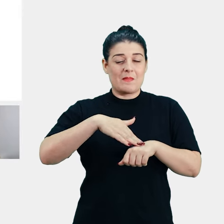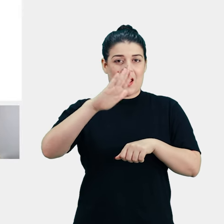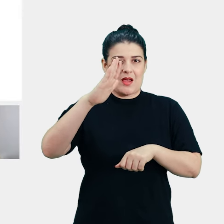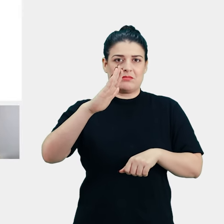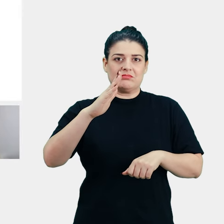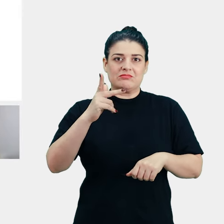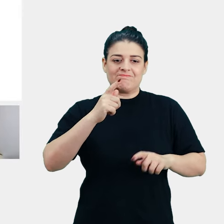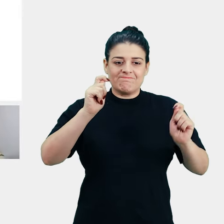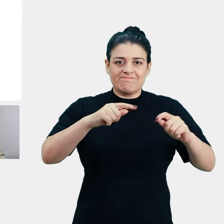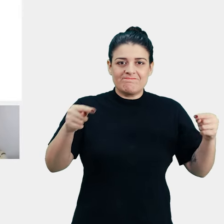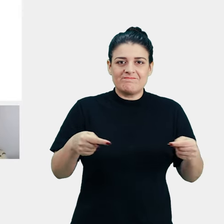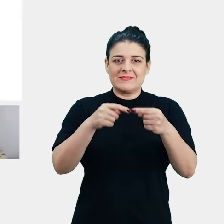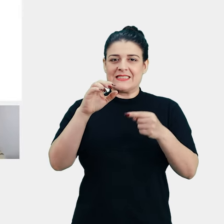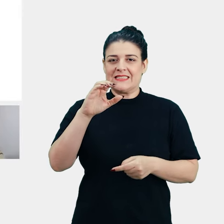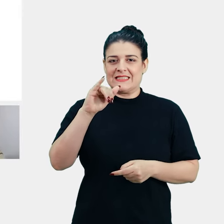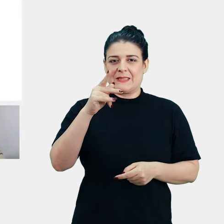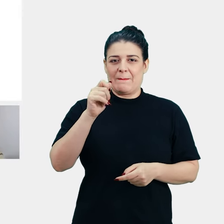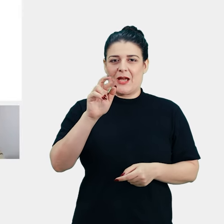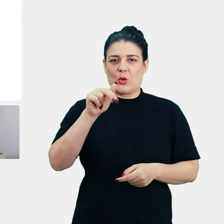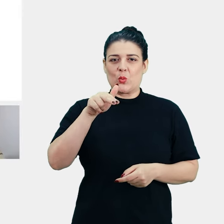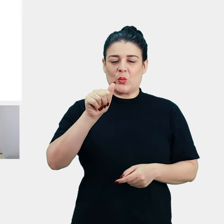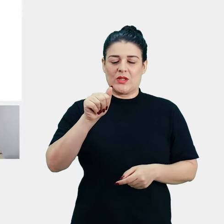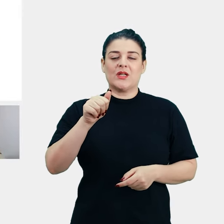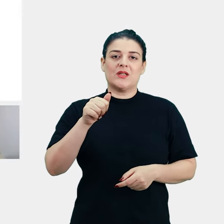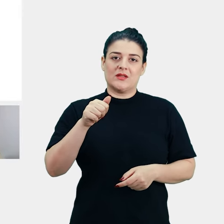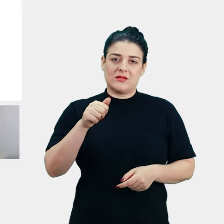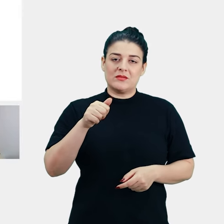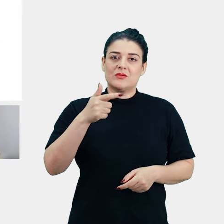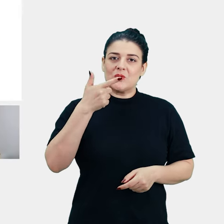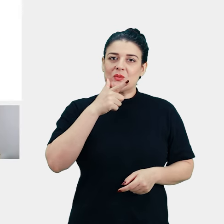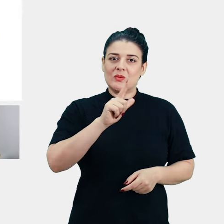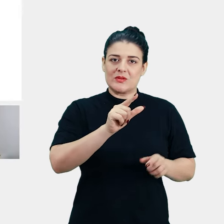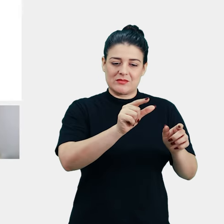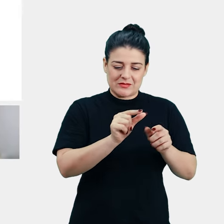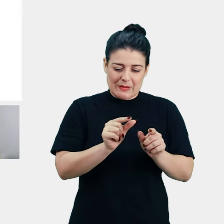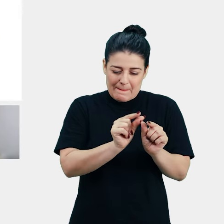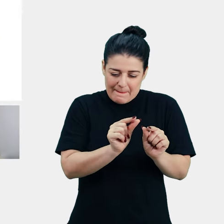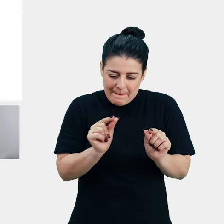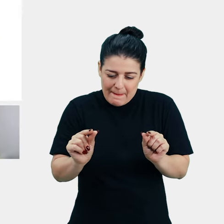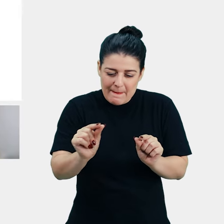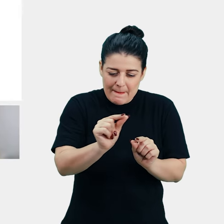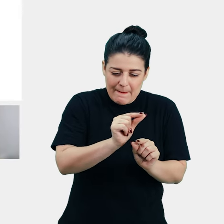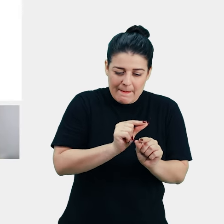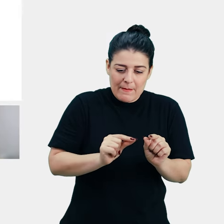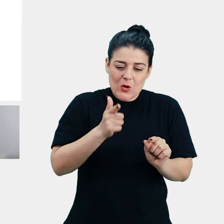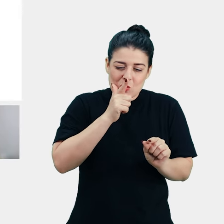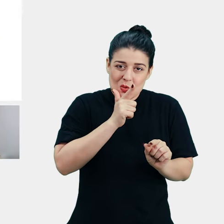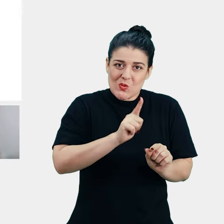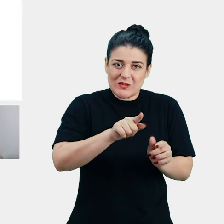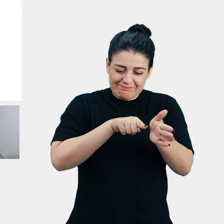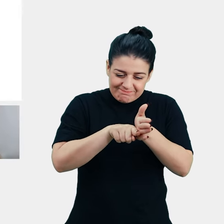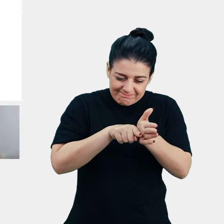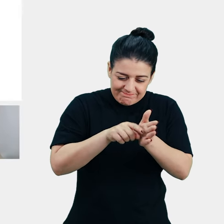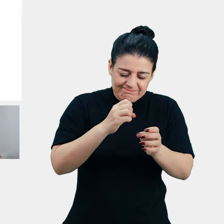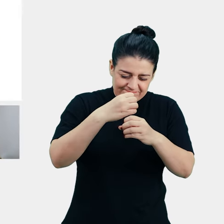promissoras de Ciparuna, eu fiz aí o fracionamento bioguiado, adquiri frações, fracionei